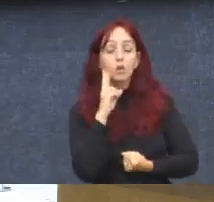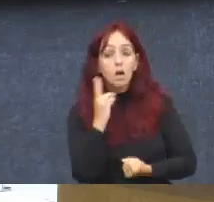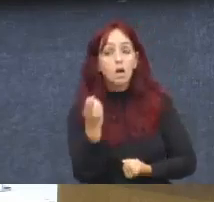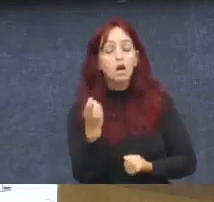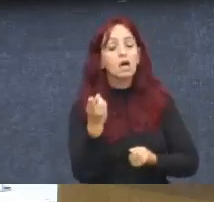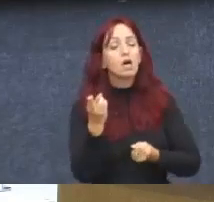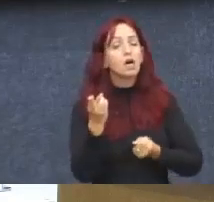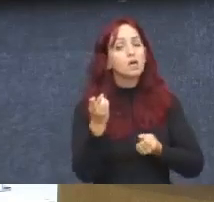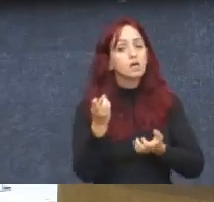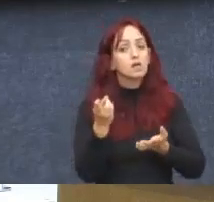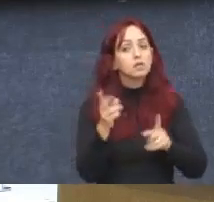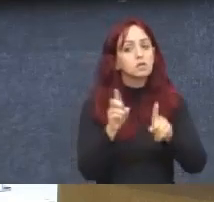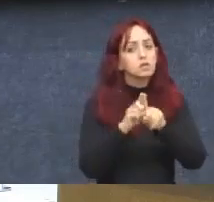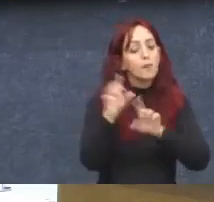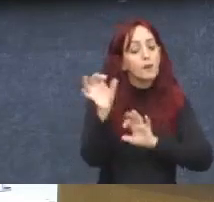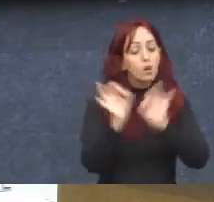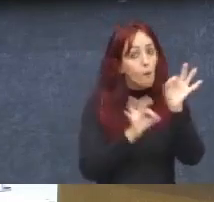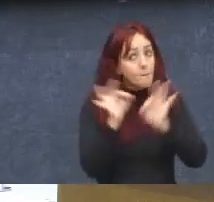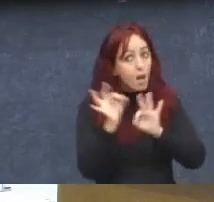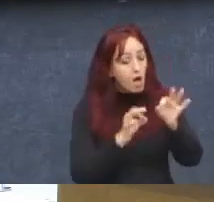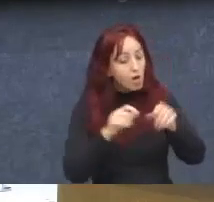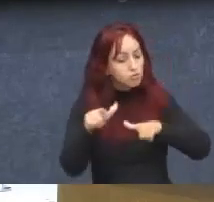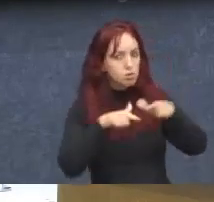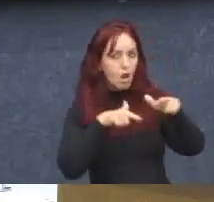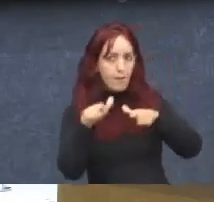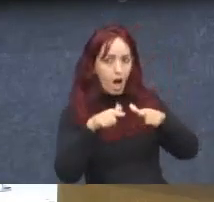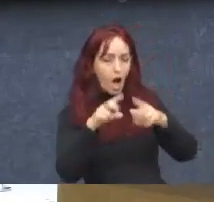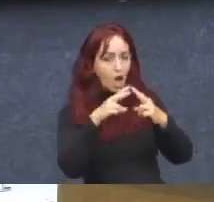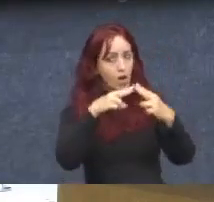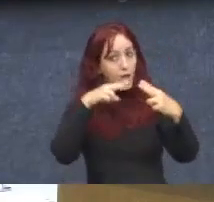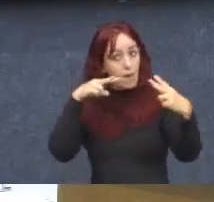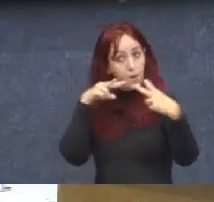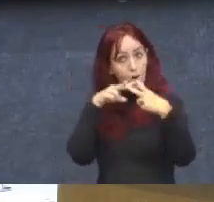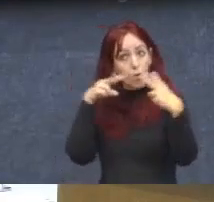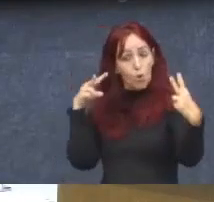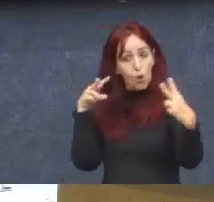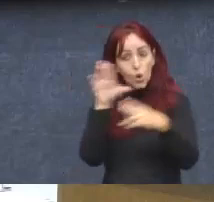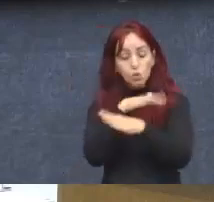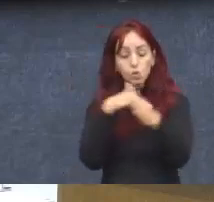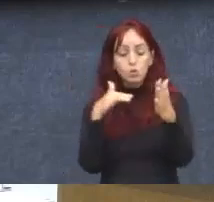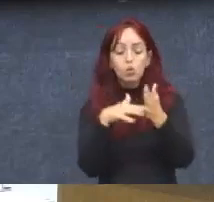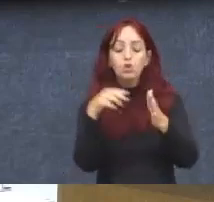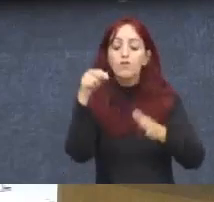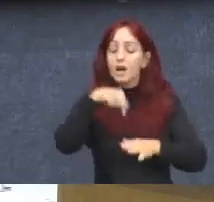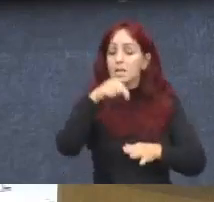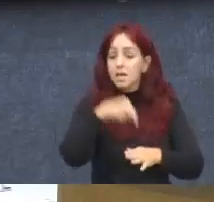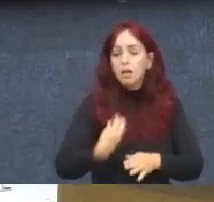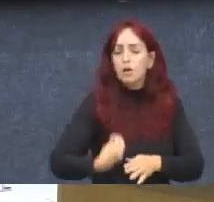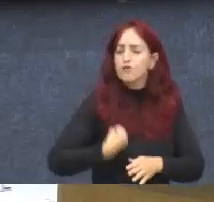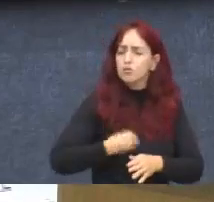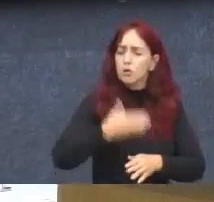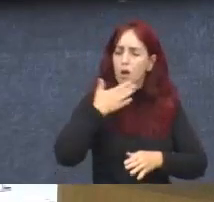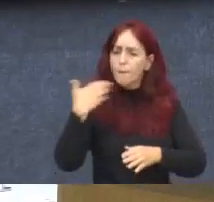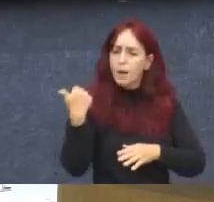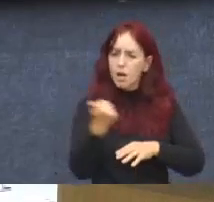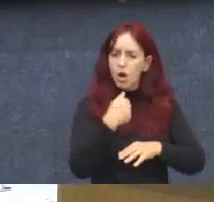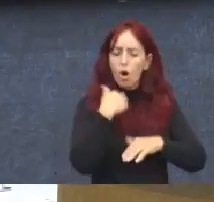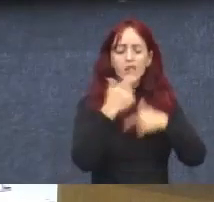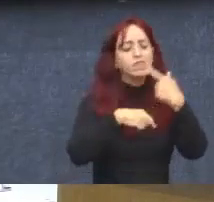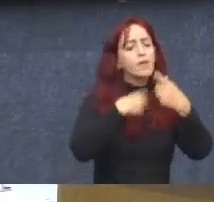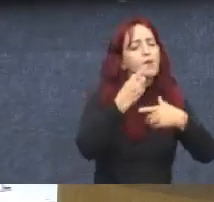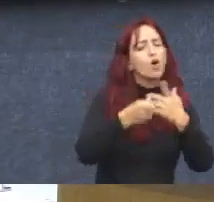servidores, o plano de trabalho remoto e tudo aquilo que faz essa Câmara funcionar melhor, depois de